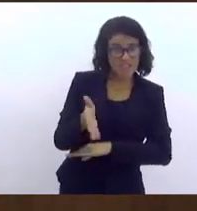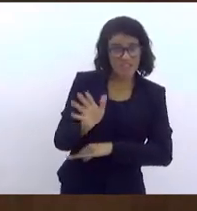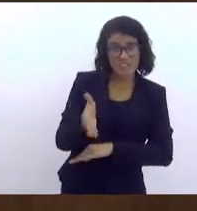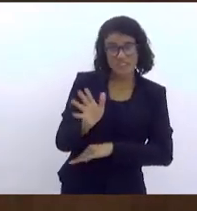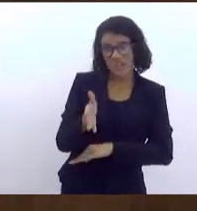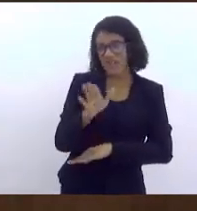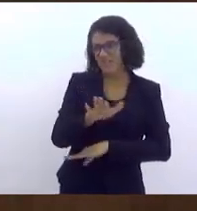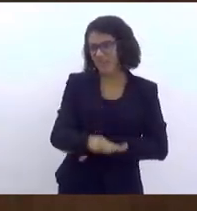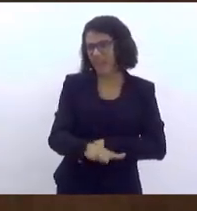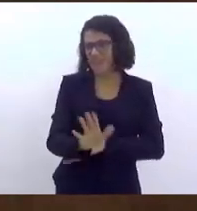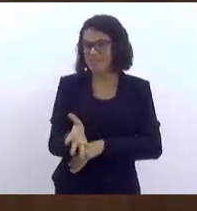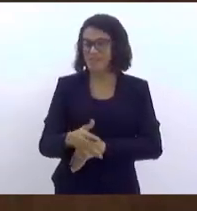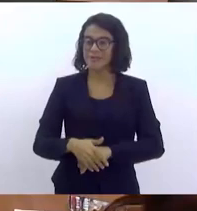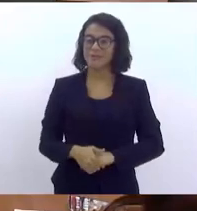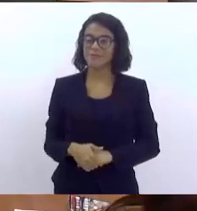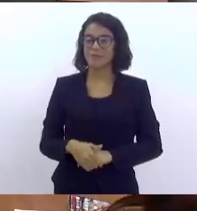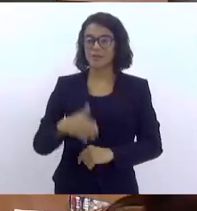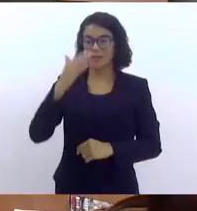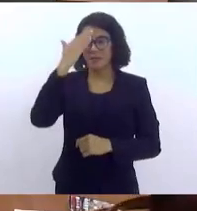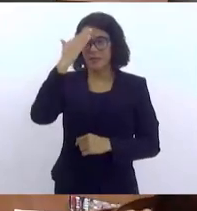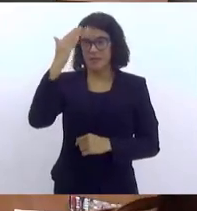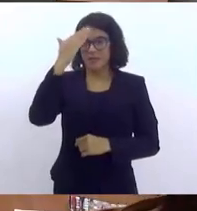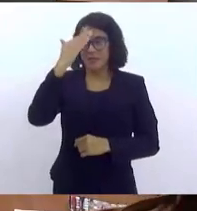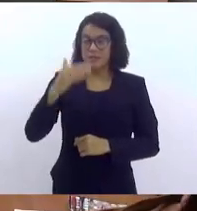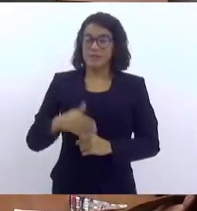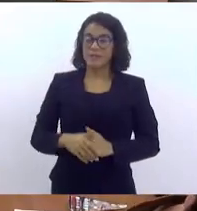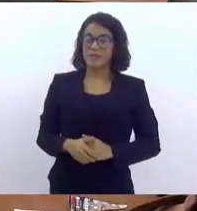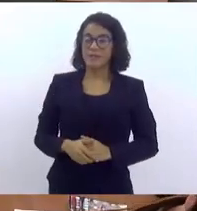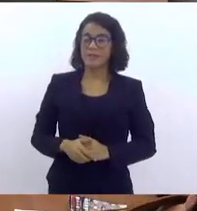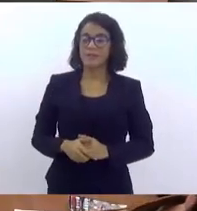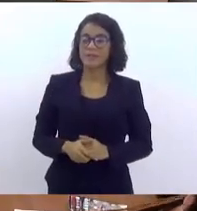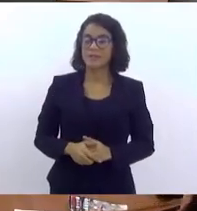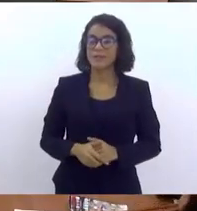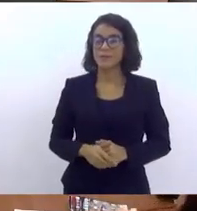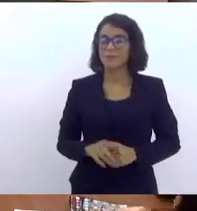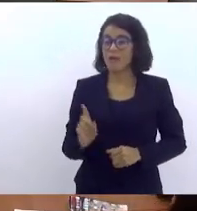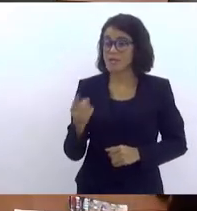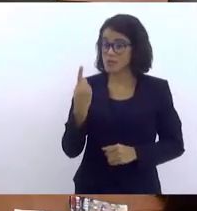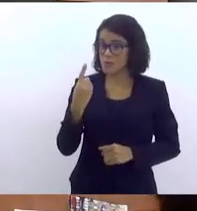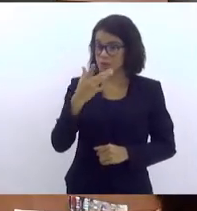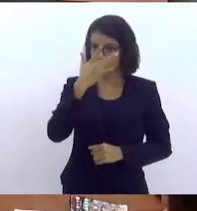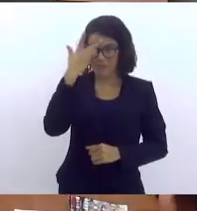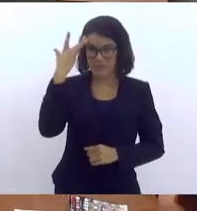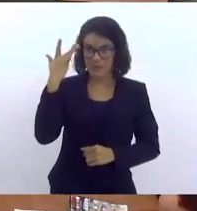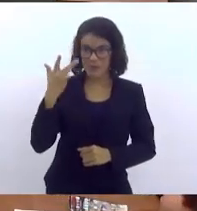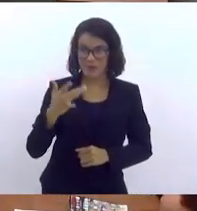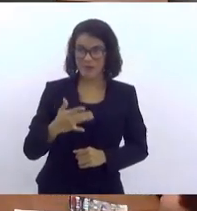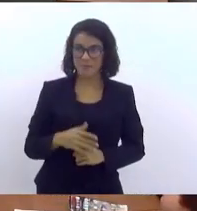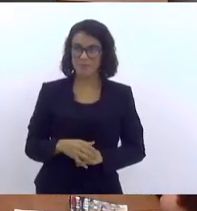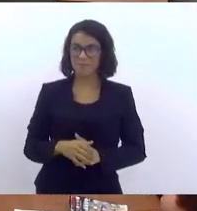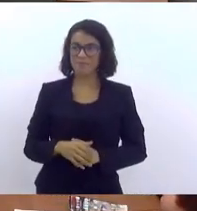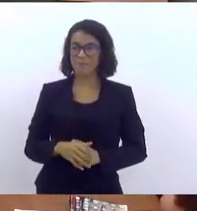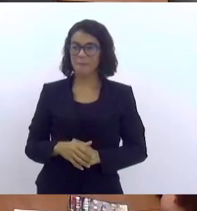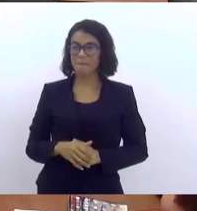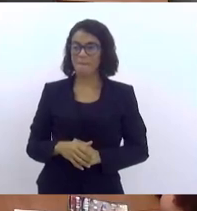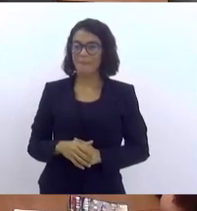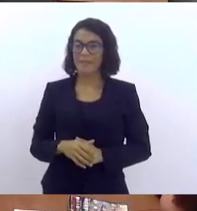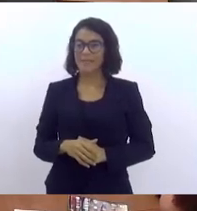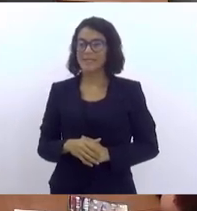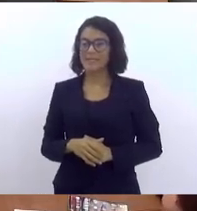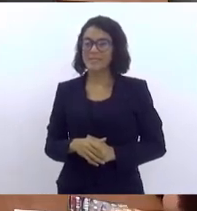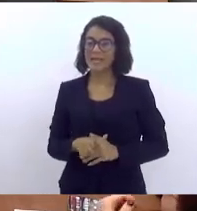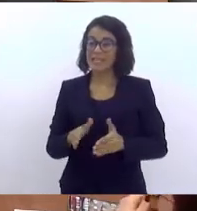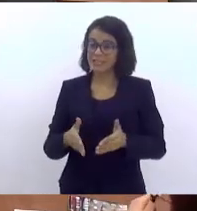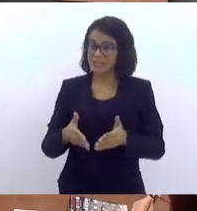já já é tarde muito obrigada acho que temos mais uma pessoa por favor e a gente vai